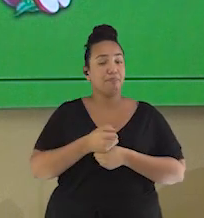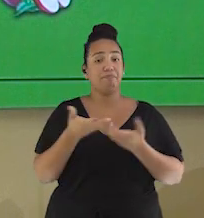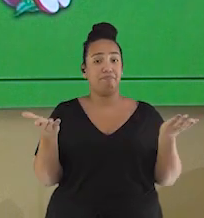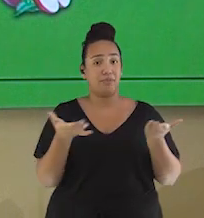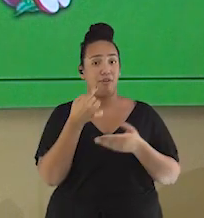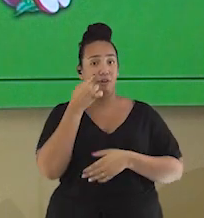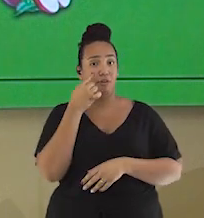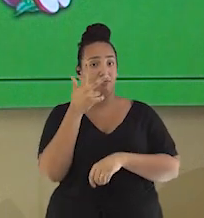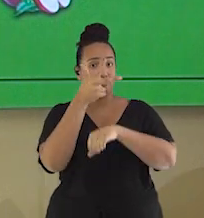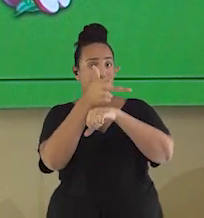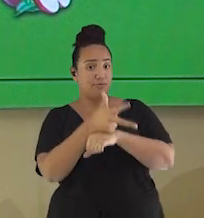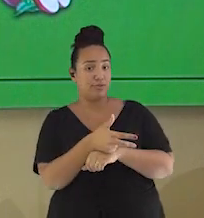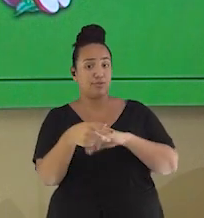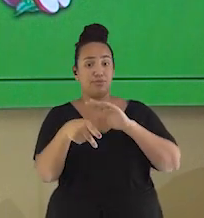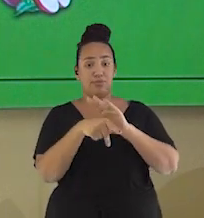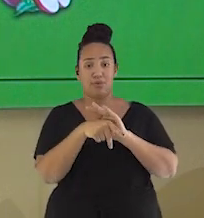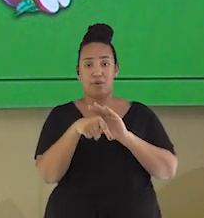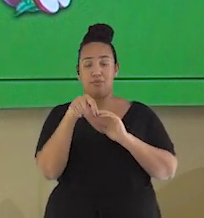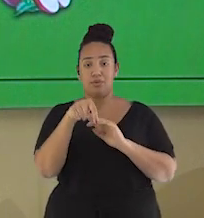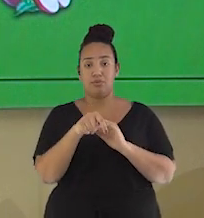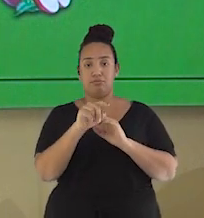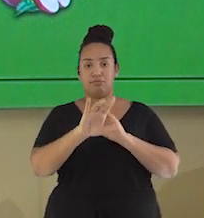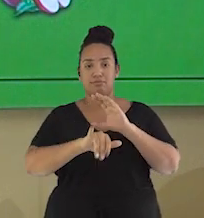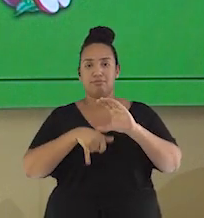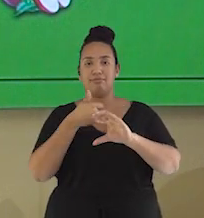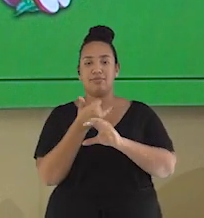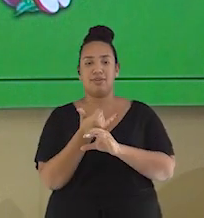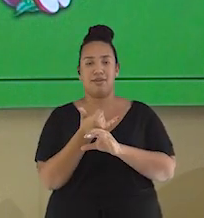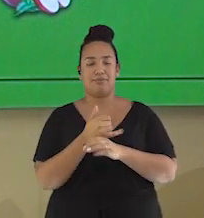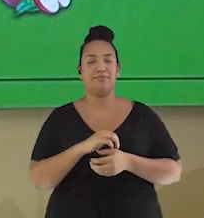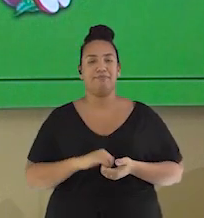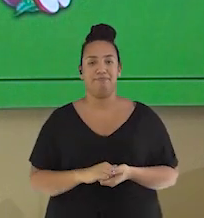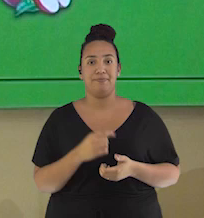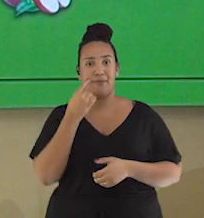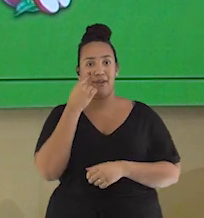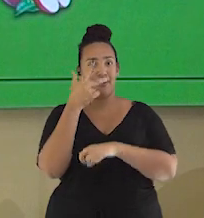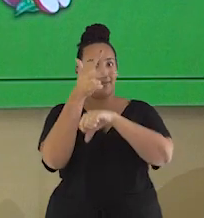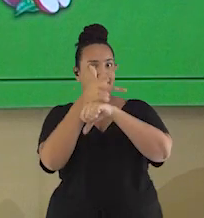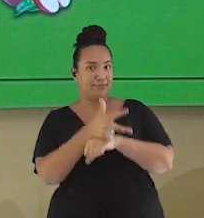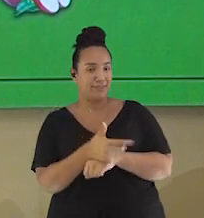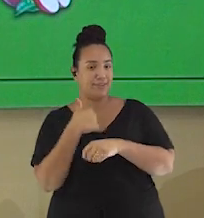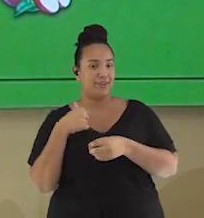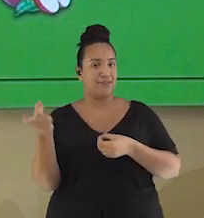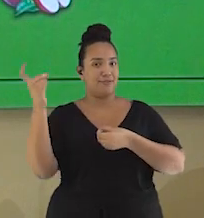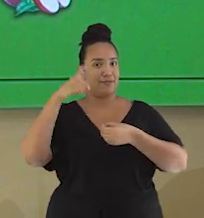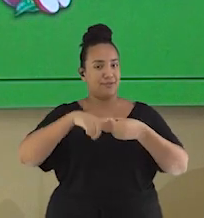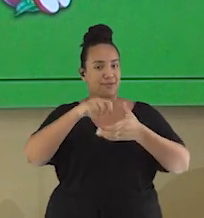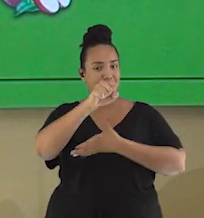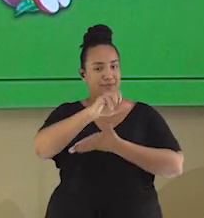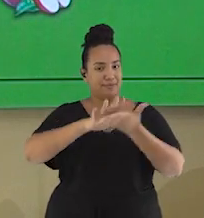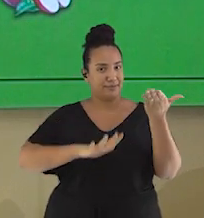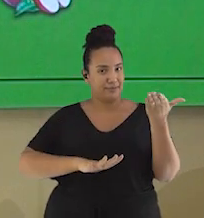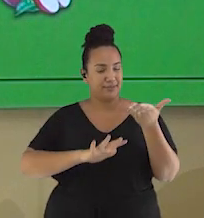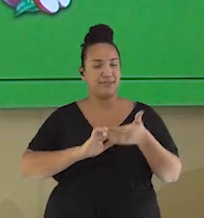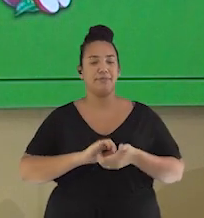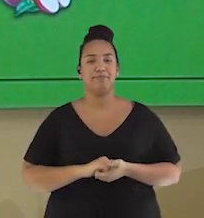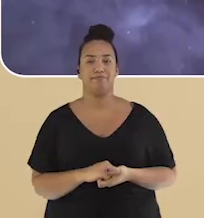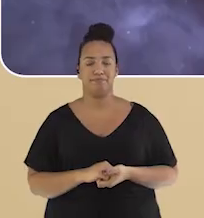assistir um vídeo do canal Rei Ciência? Confira o vídeo comigo e já volto com a atividade de